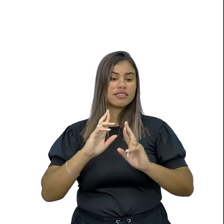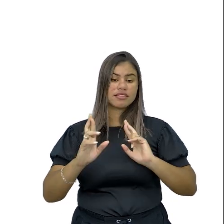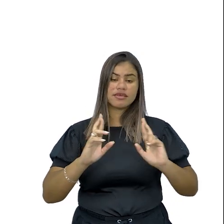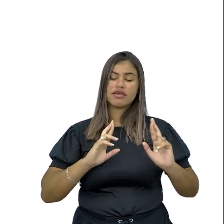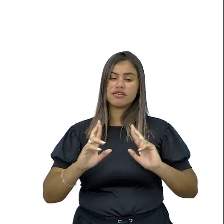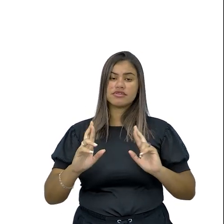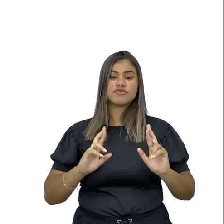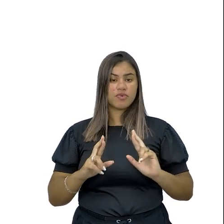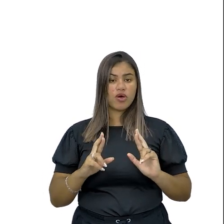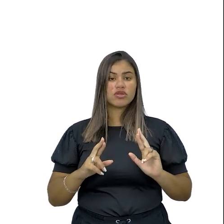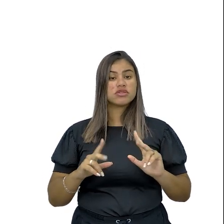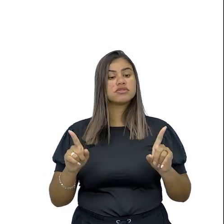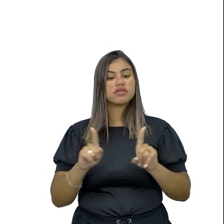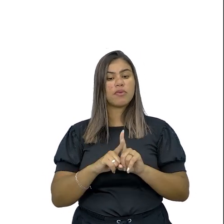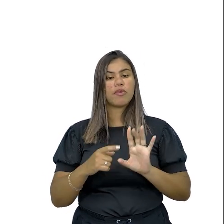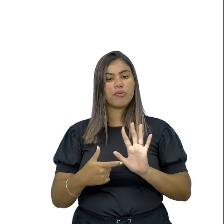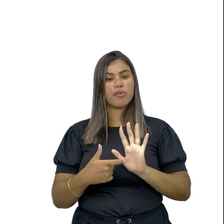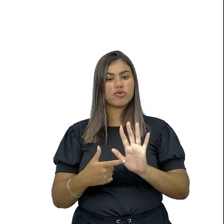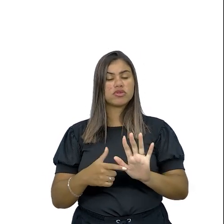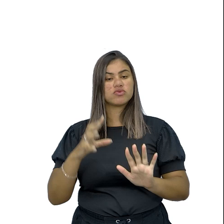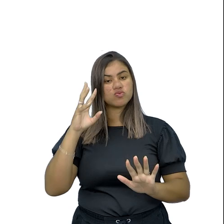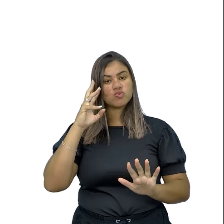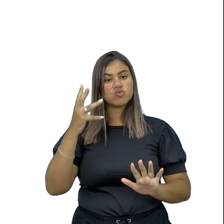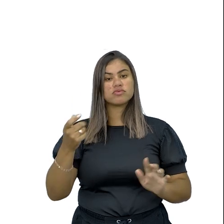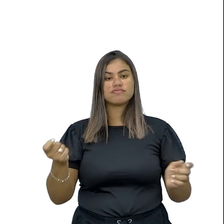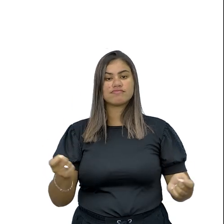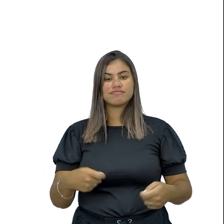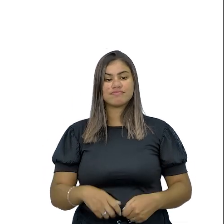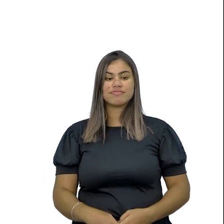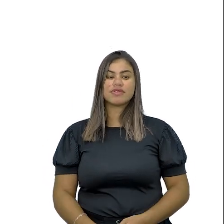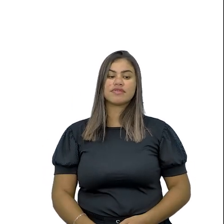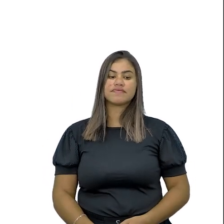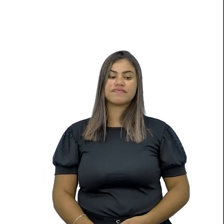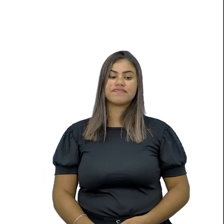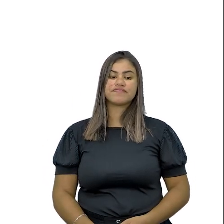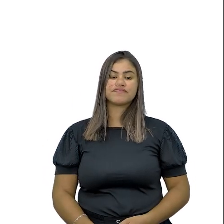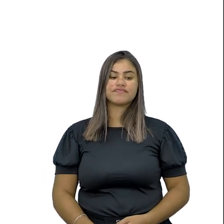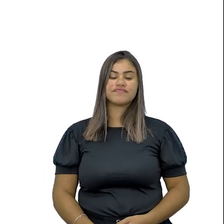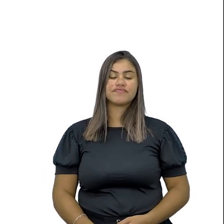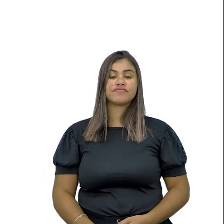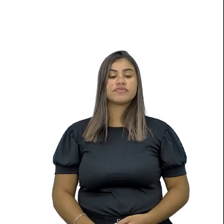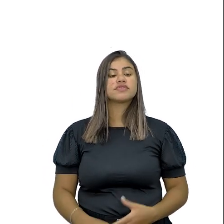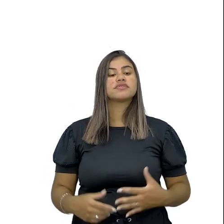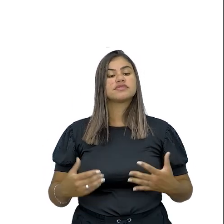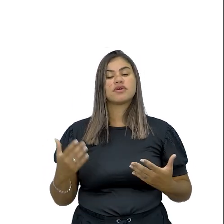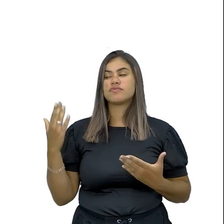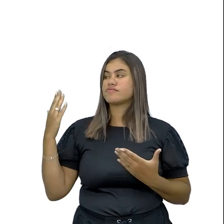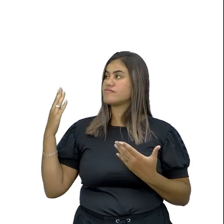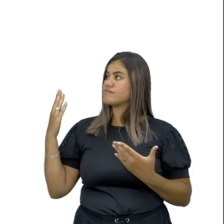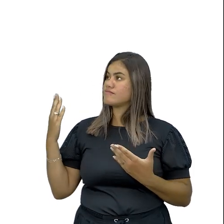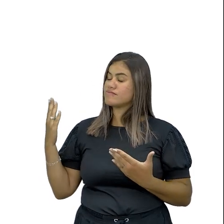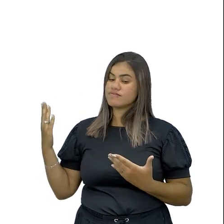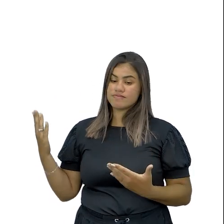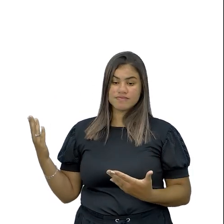e, inclusive, apresentar a própria solução. Sem dúvida nenhuma, esse seria